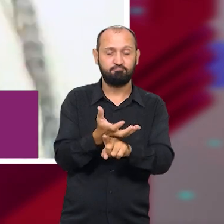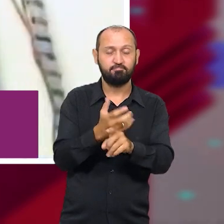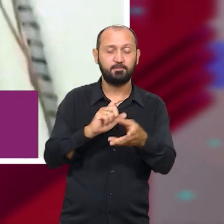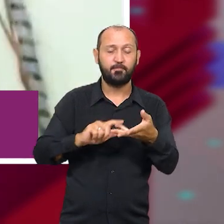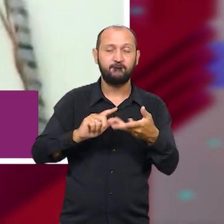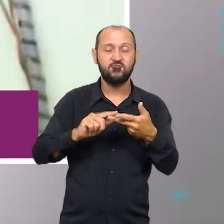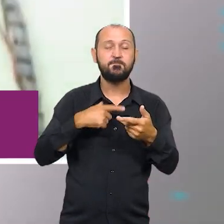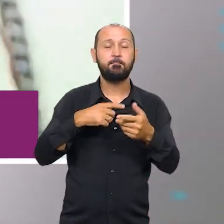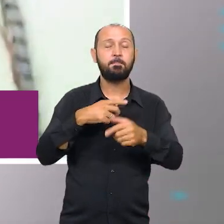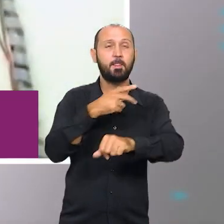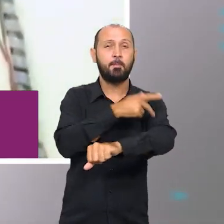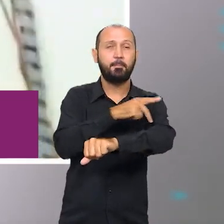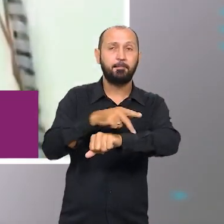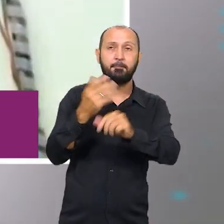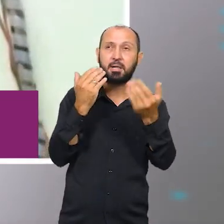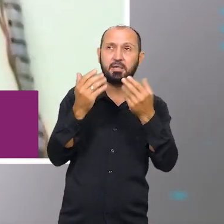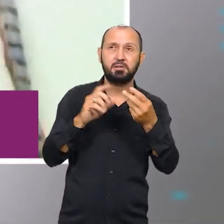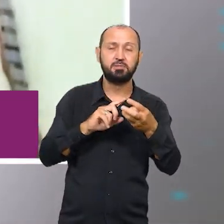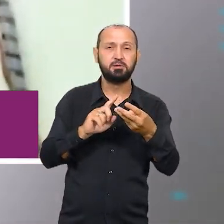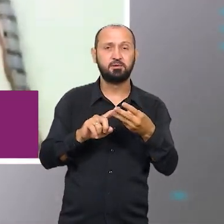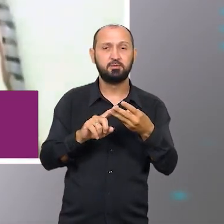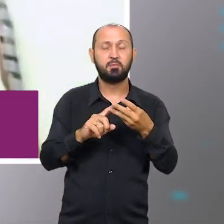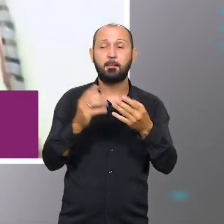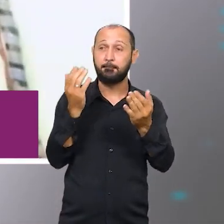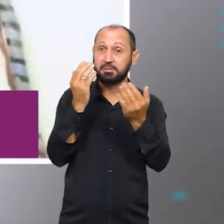multidisciplinar com um psicopedagogo,